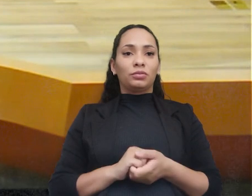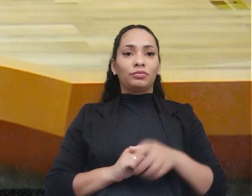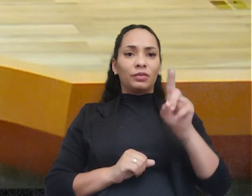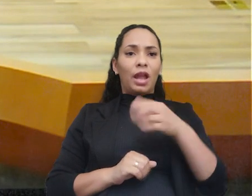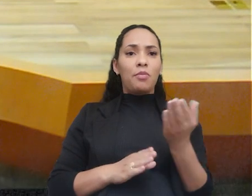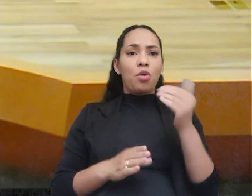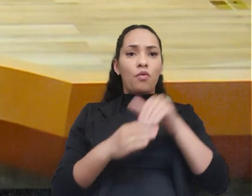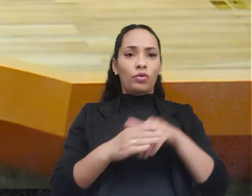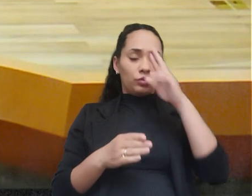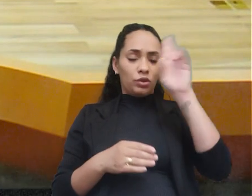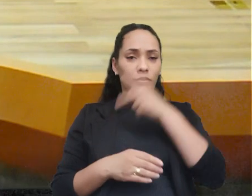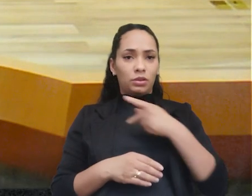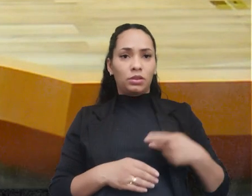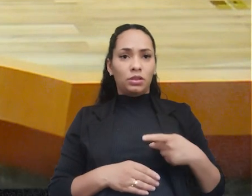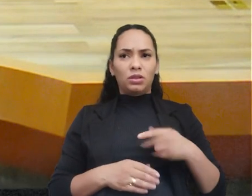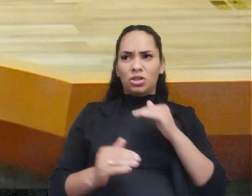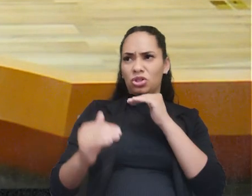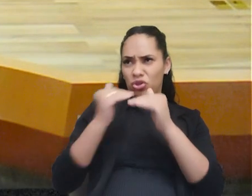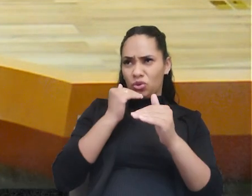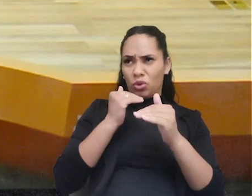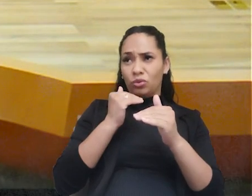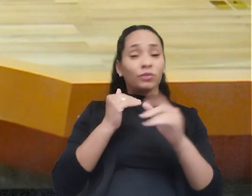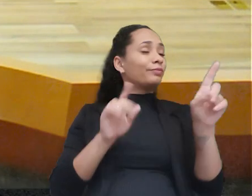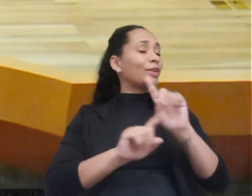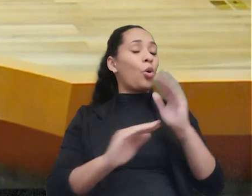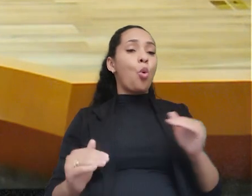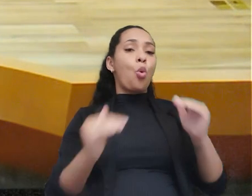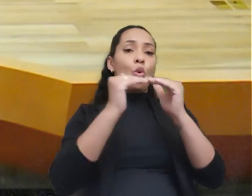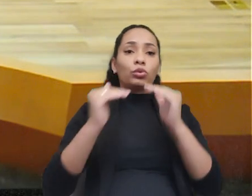presidente. Obrigado. Há divergência? De acordo. De acordo. De acordo.